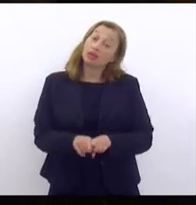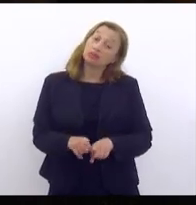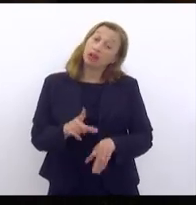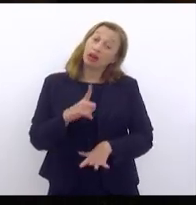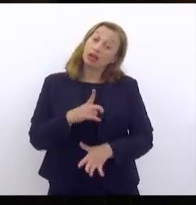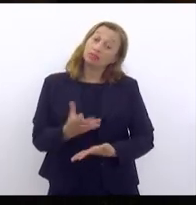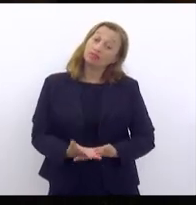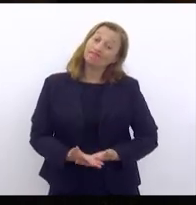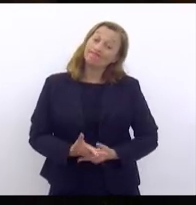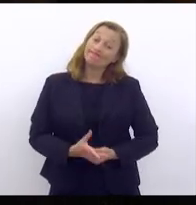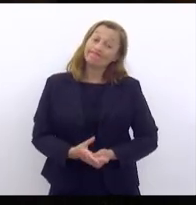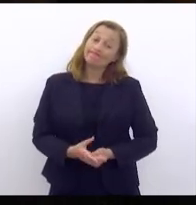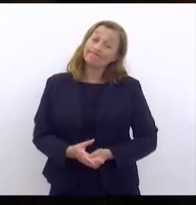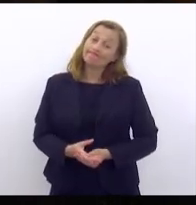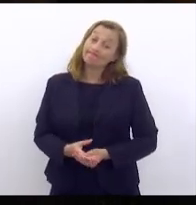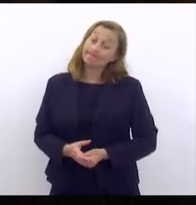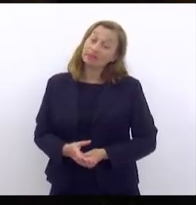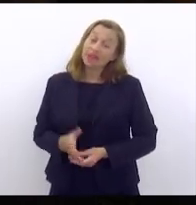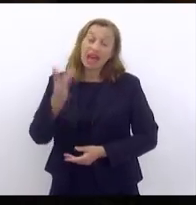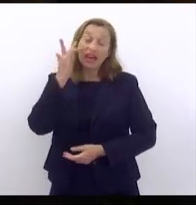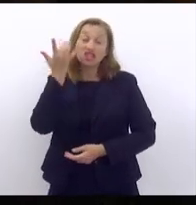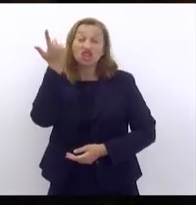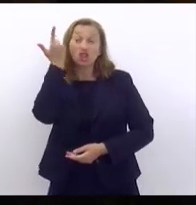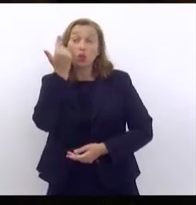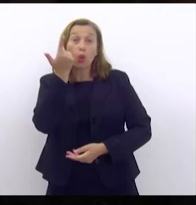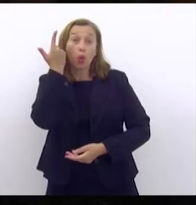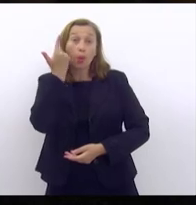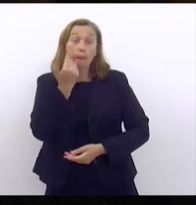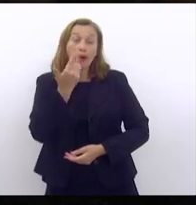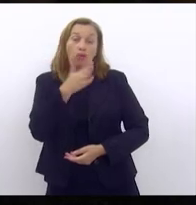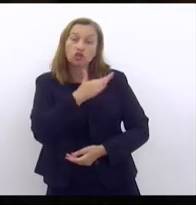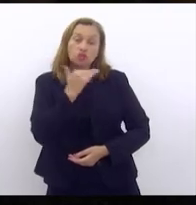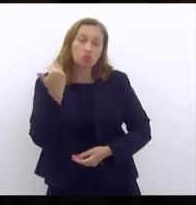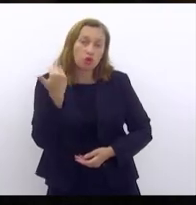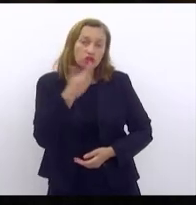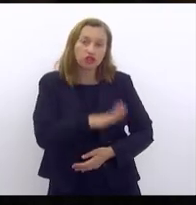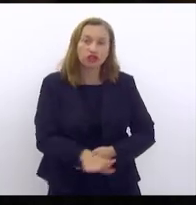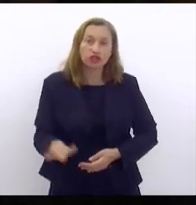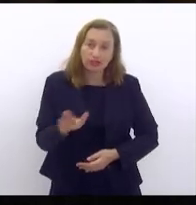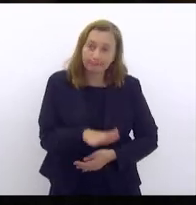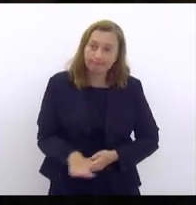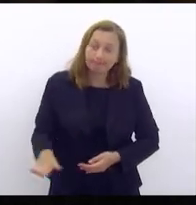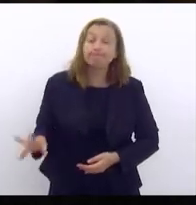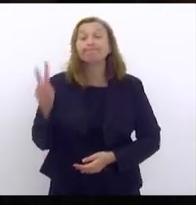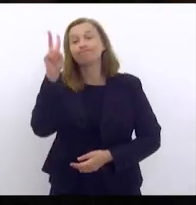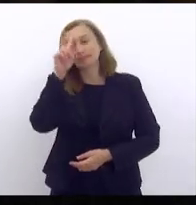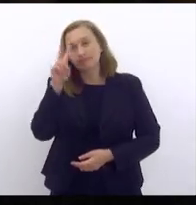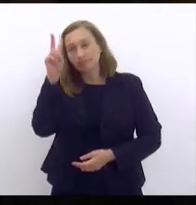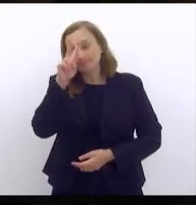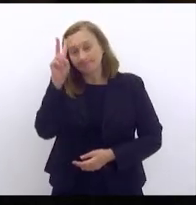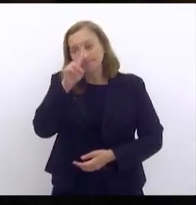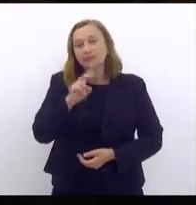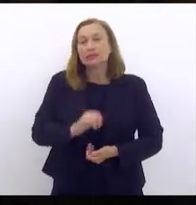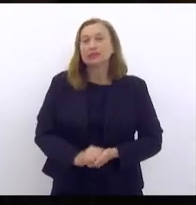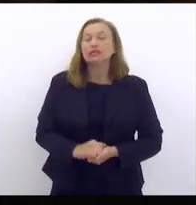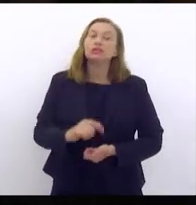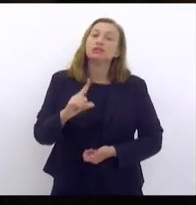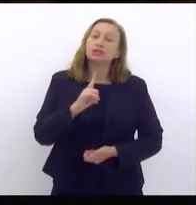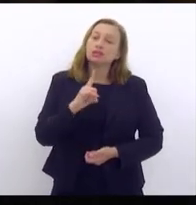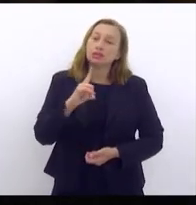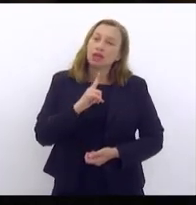também de naturalização das mortes das nossas crianças. Lembrar que a gente teve